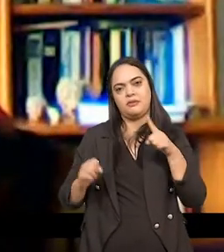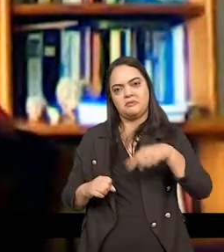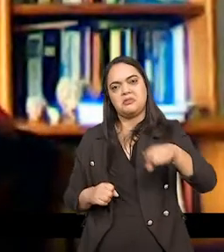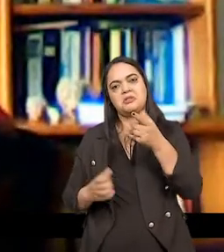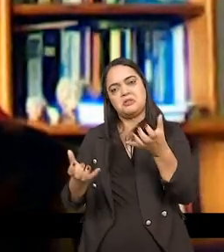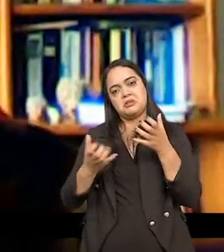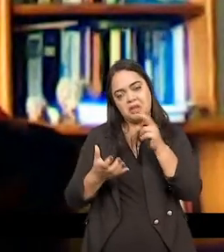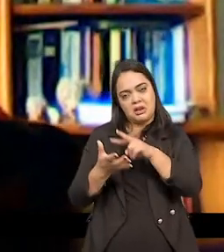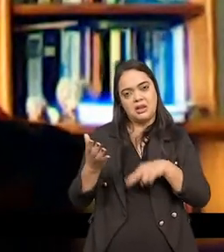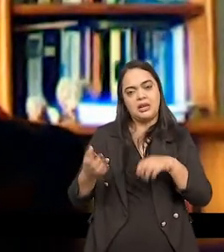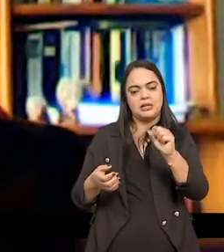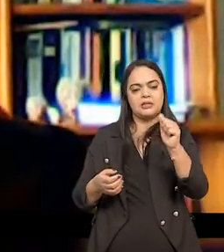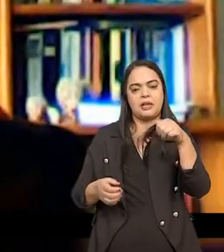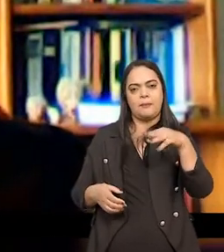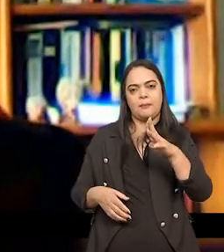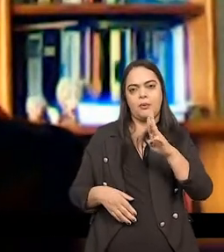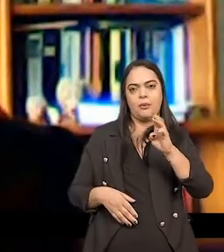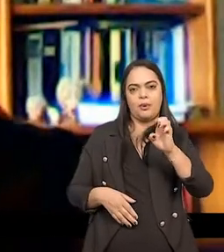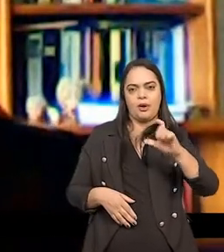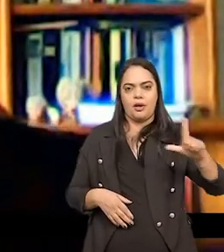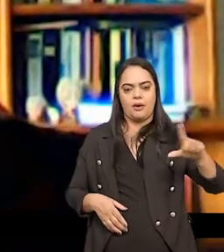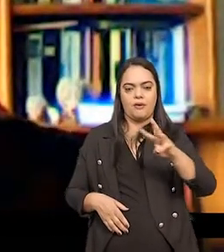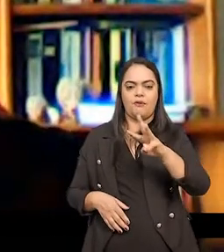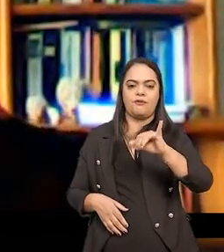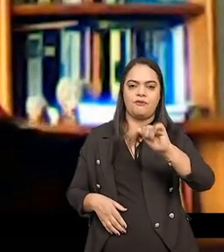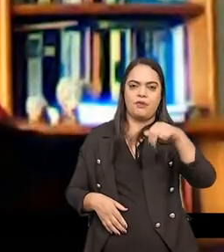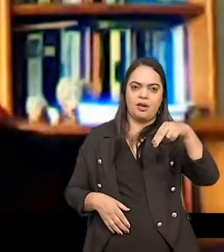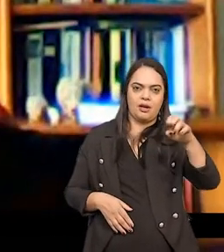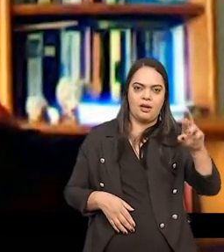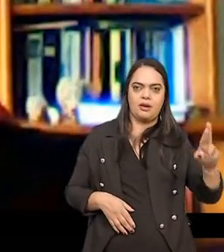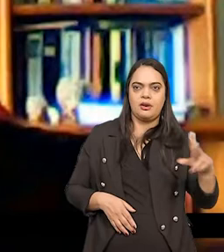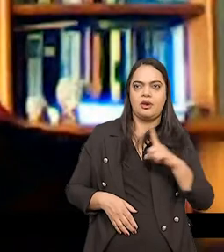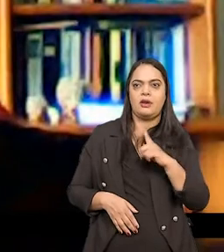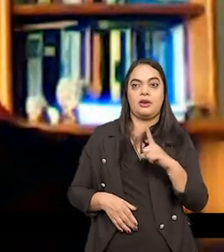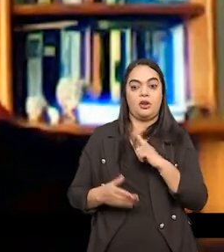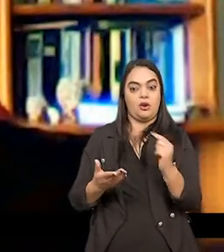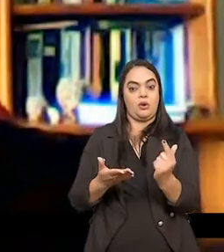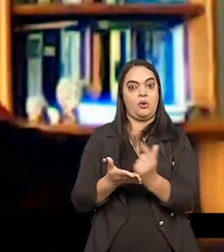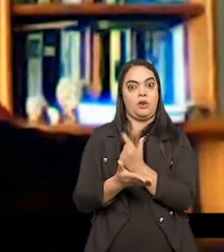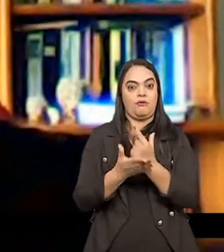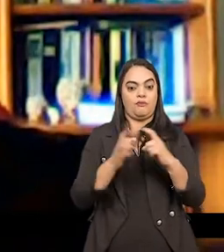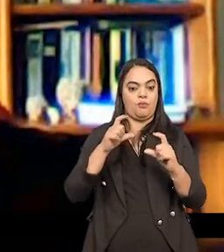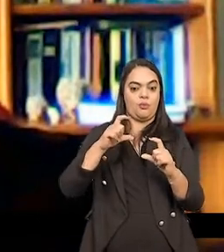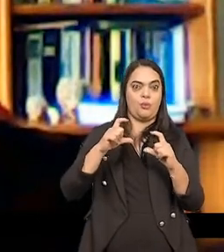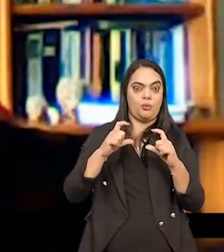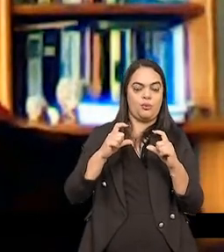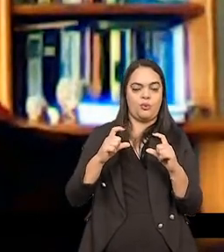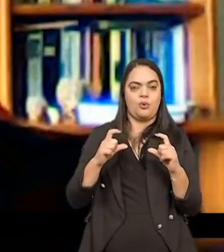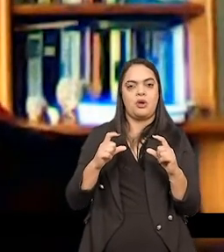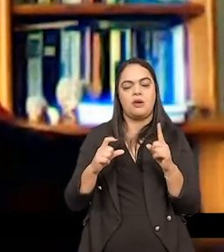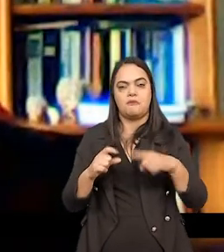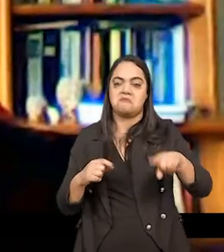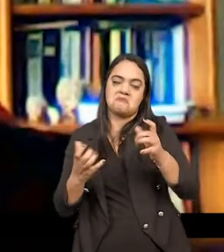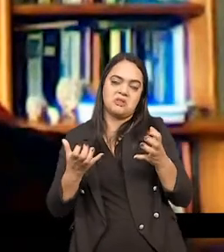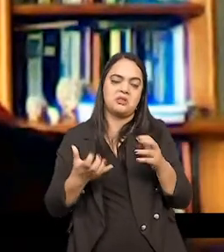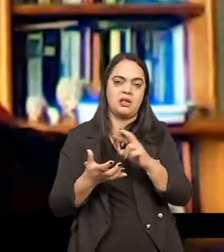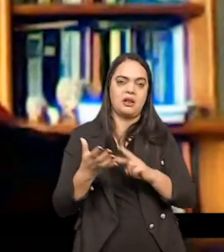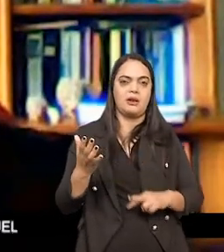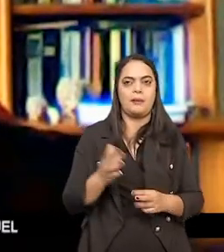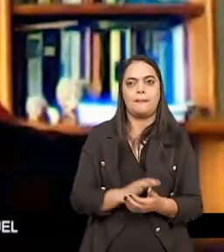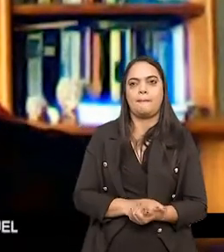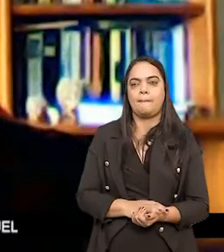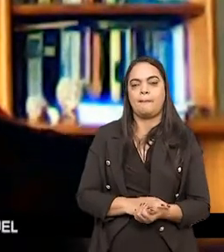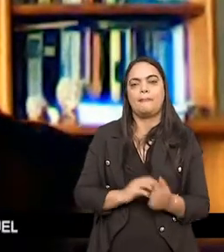Weiner. Ela foi lançada há pouco, um livrão assim. E até saiu no Portal do Historiador